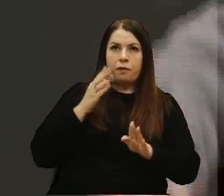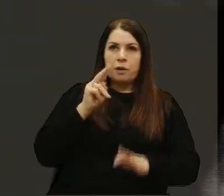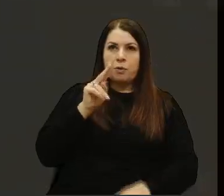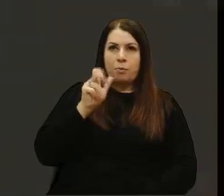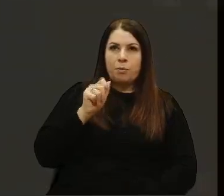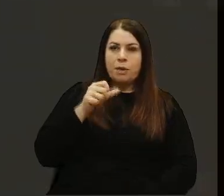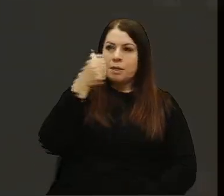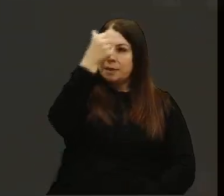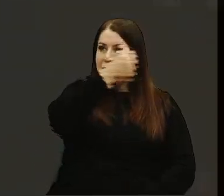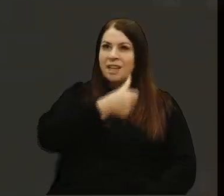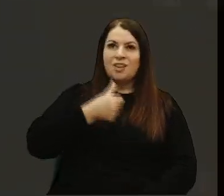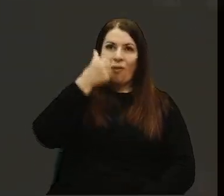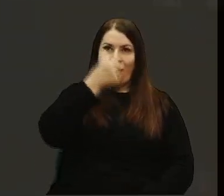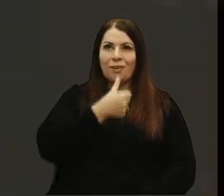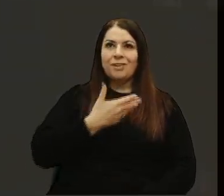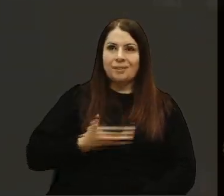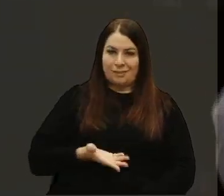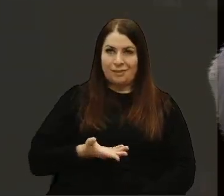6 horas, presidente.